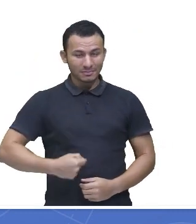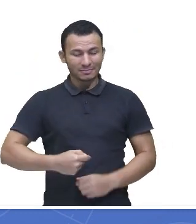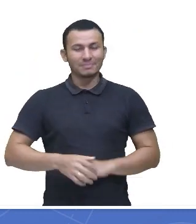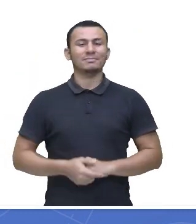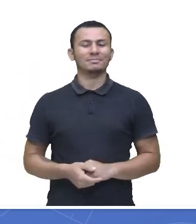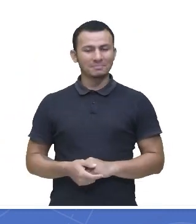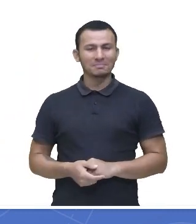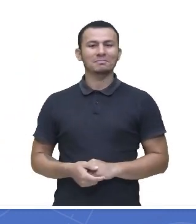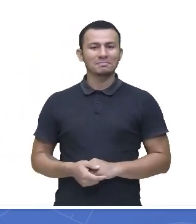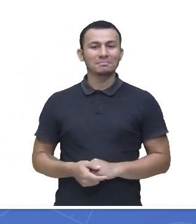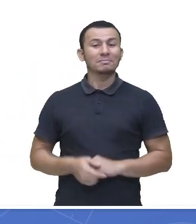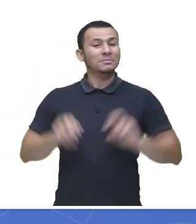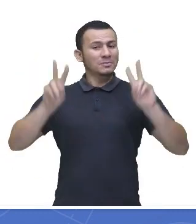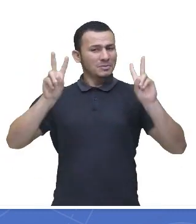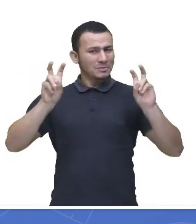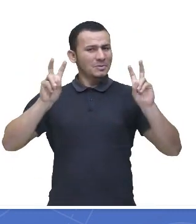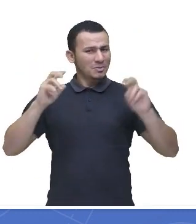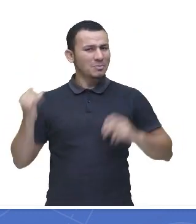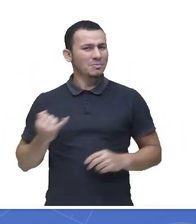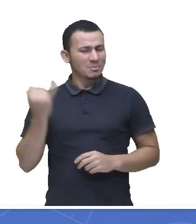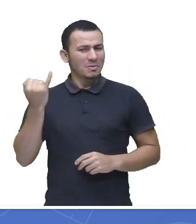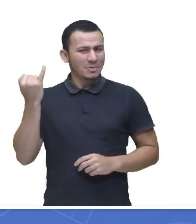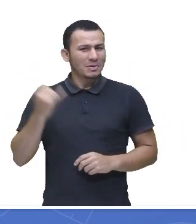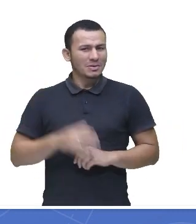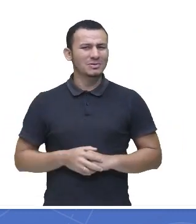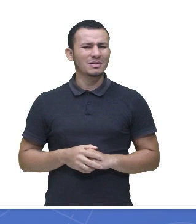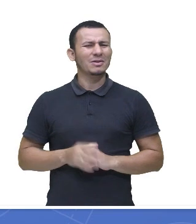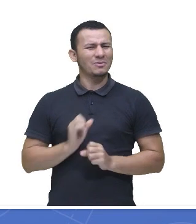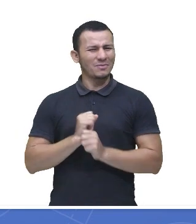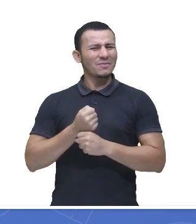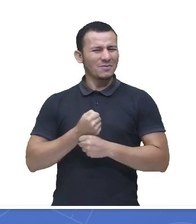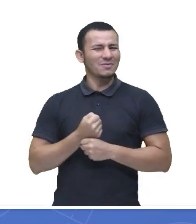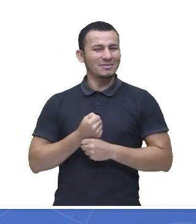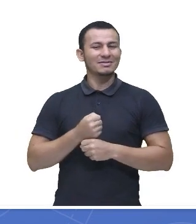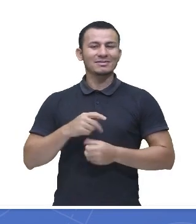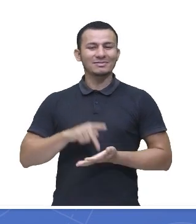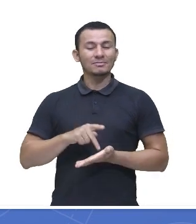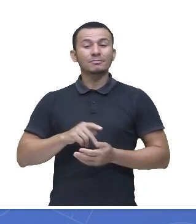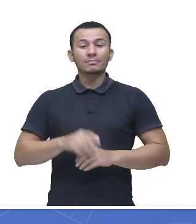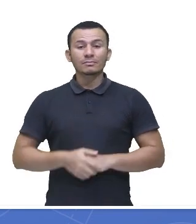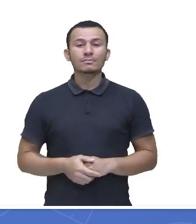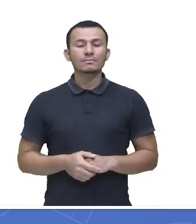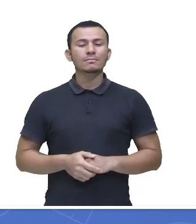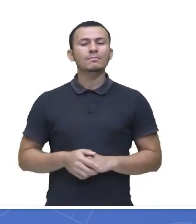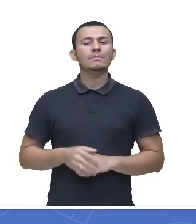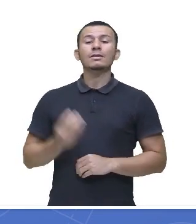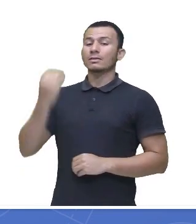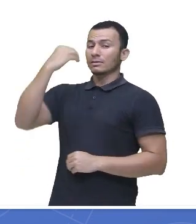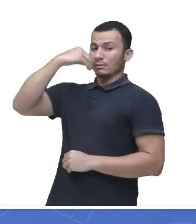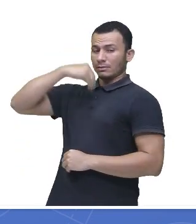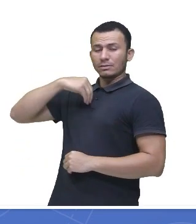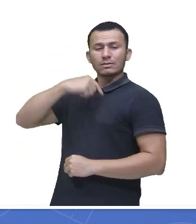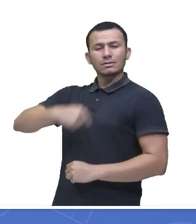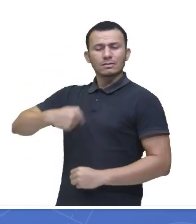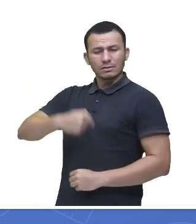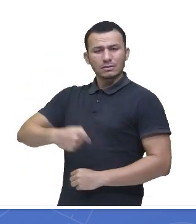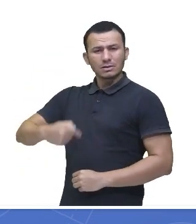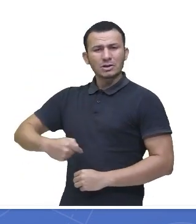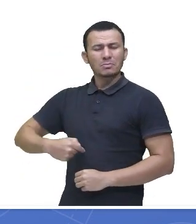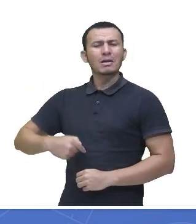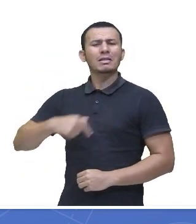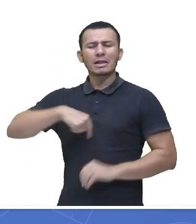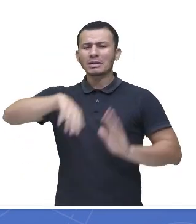digestório. Gente, sistema digestório, fica até com fome agora. Gente, o sistema digestório, claro, ele é responsável